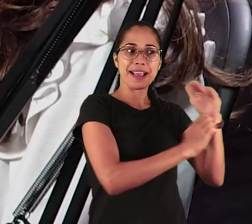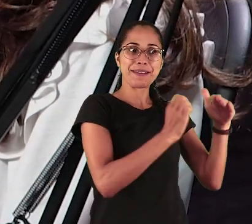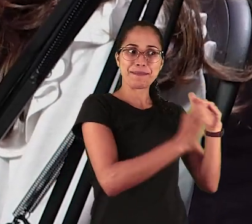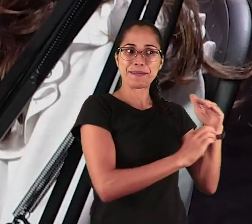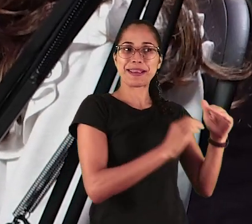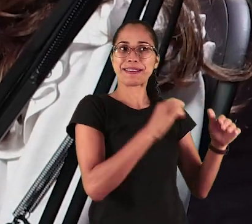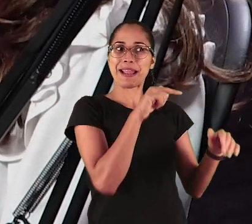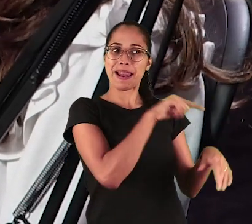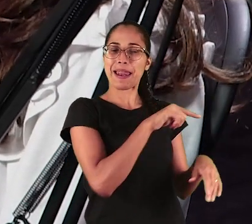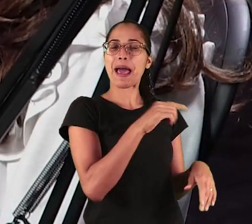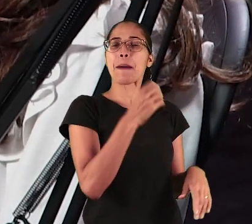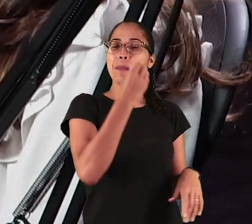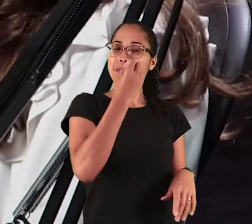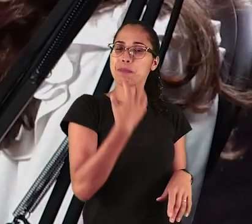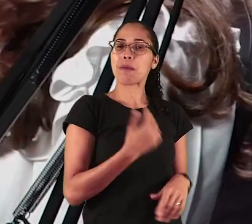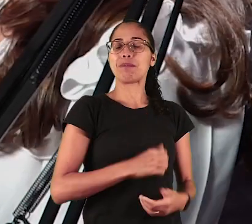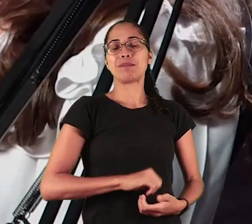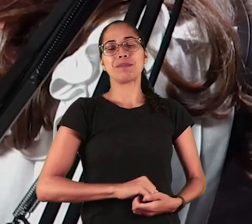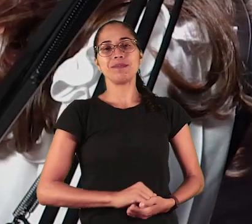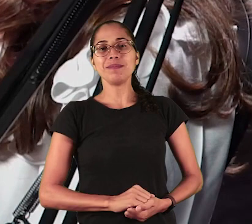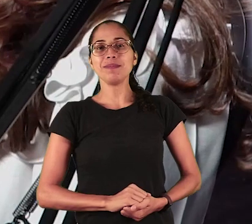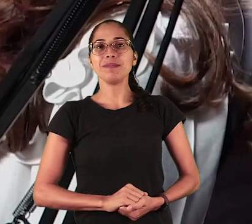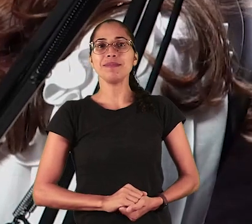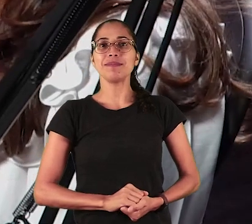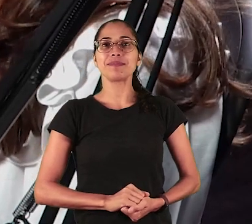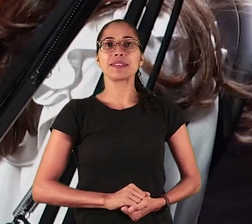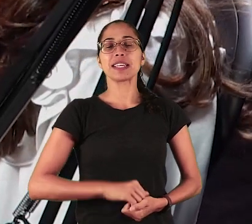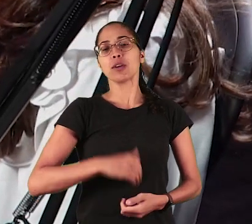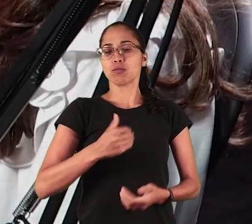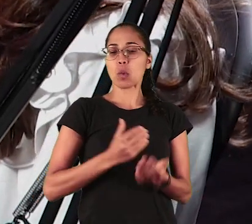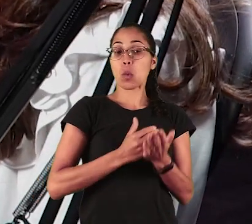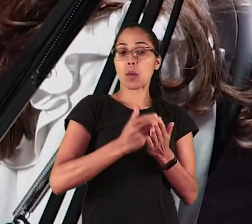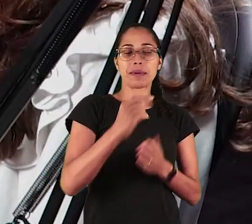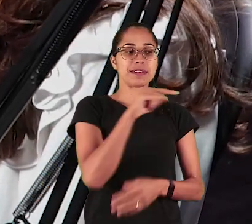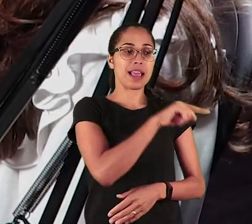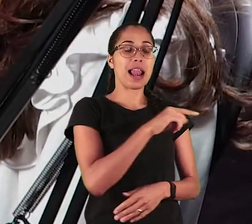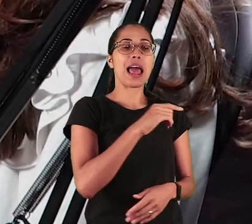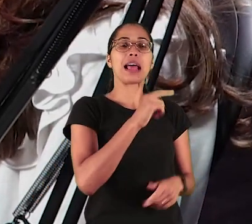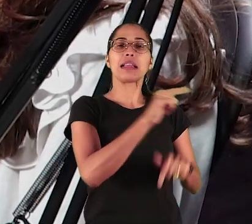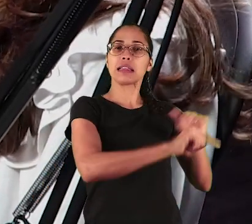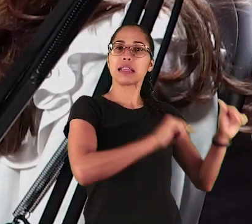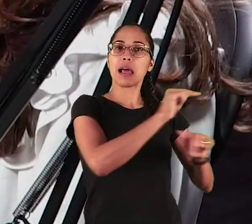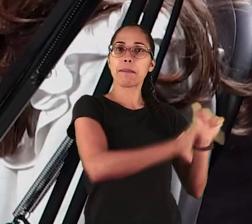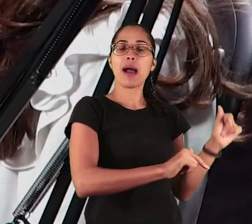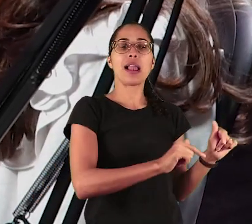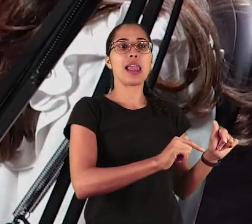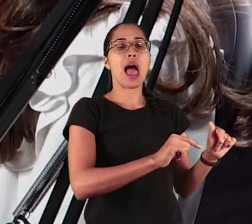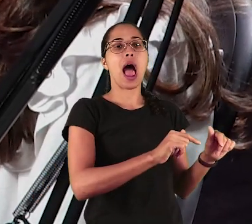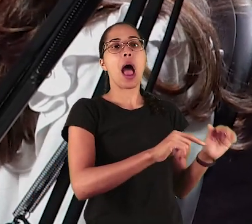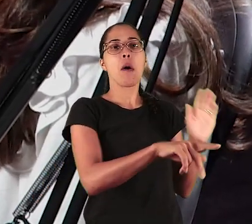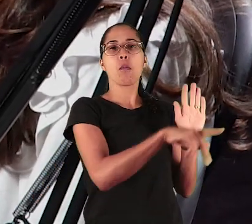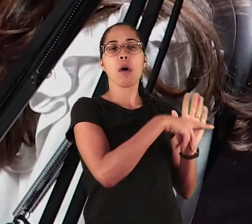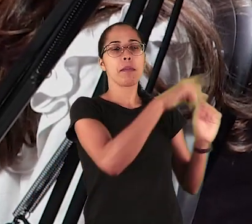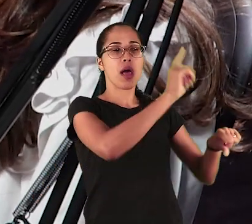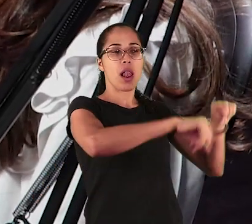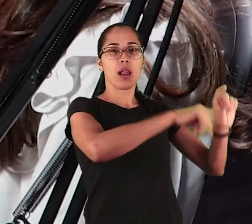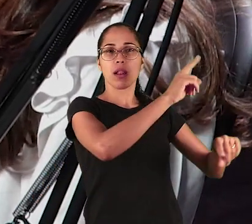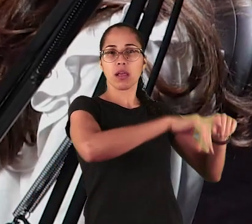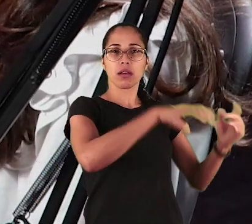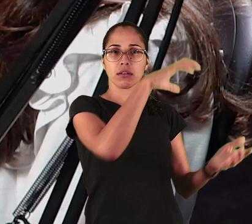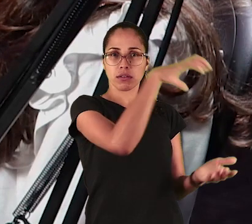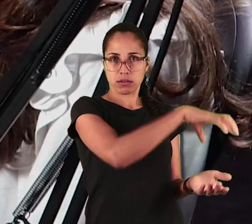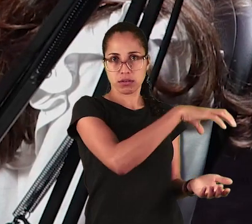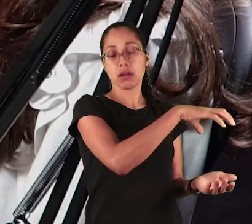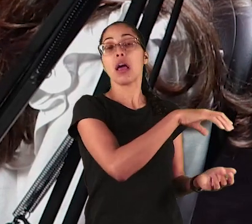francesa foi bnp para rimar então aí começou eu comecei a trabalhar numa área de produtos lá na acide do bnp para